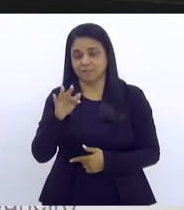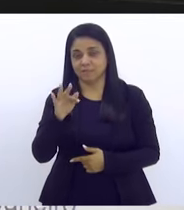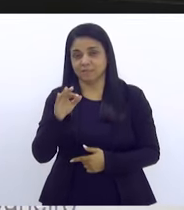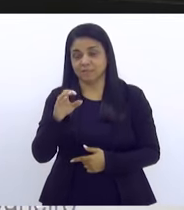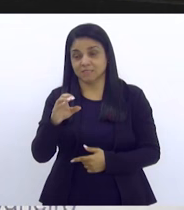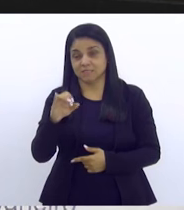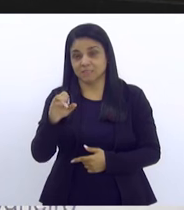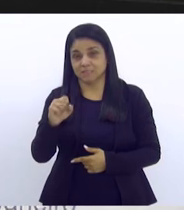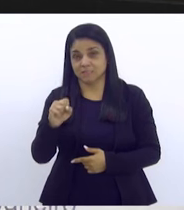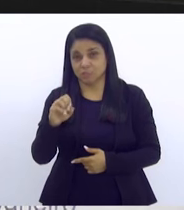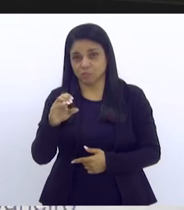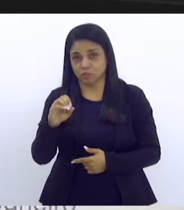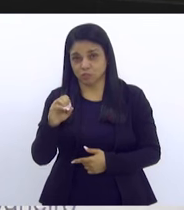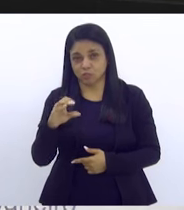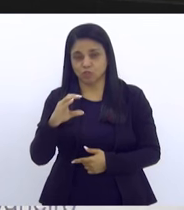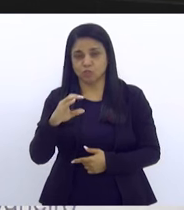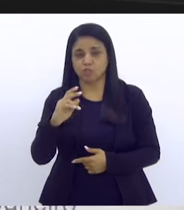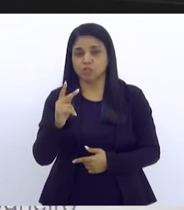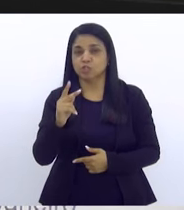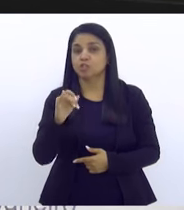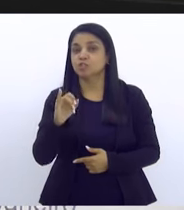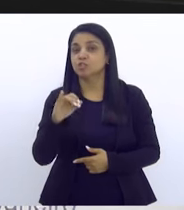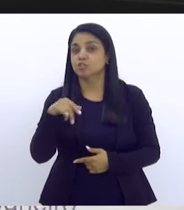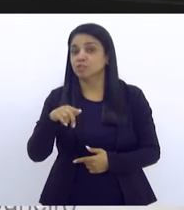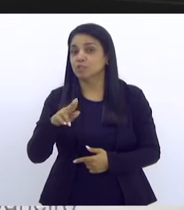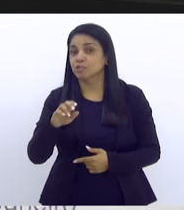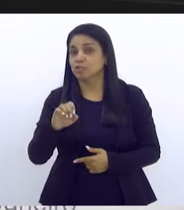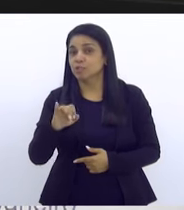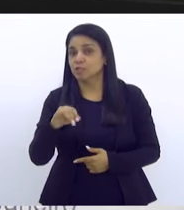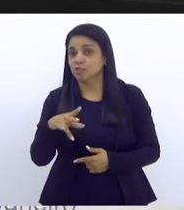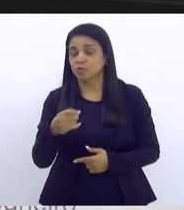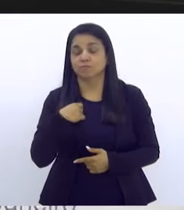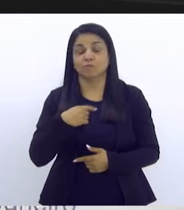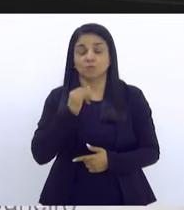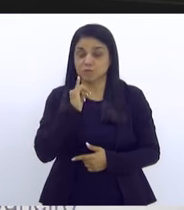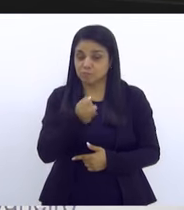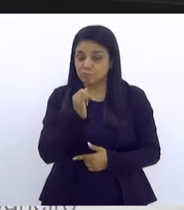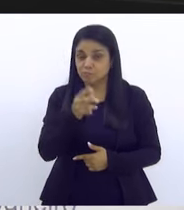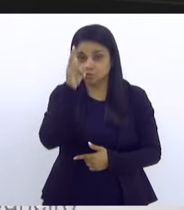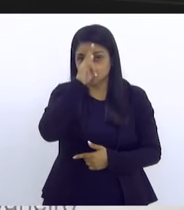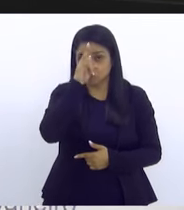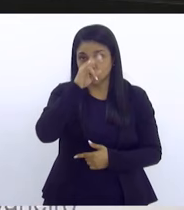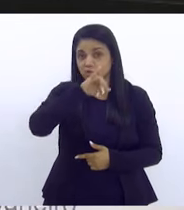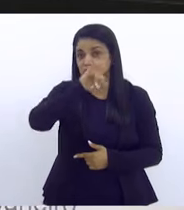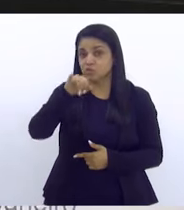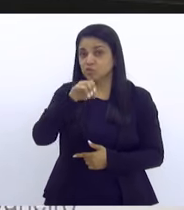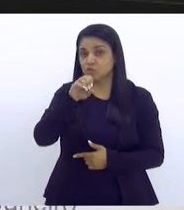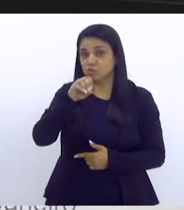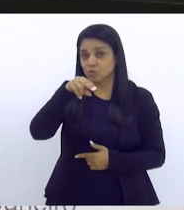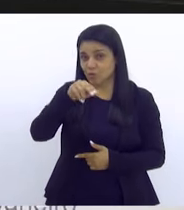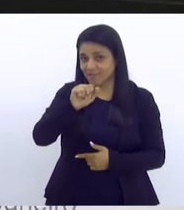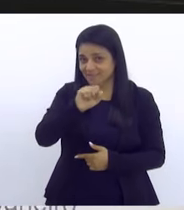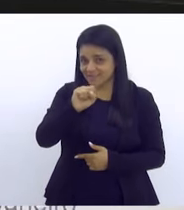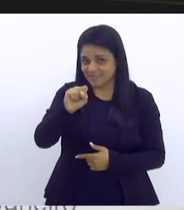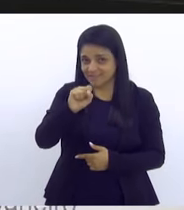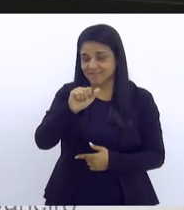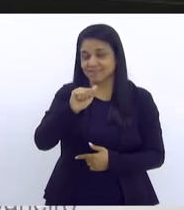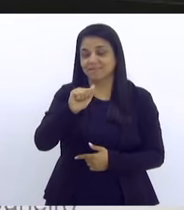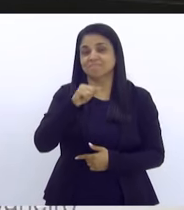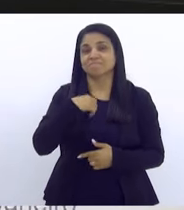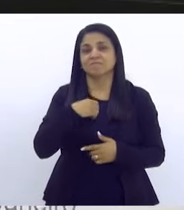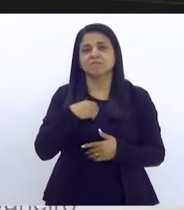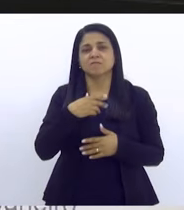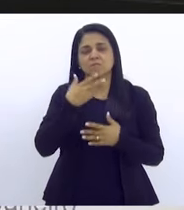Chiquinho. E eu falava, mãe, eu contava sempre aquela história de Jonas, e eu queria sempre falar sobre a obediência,